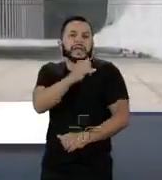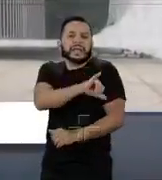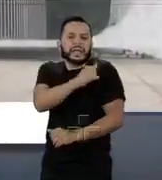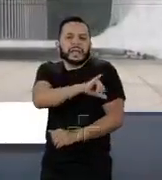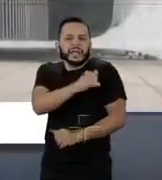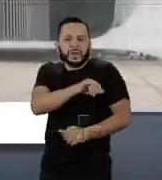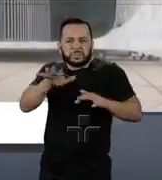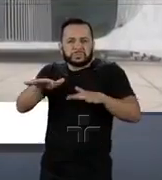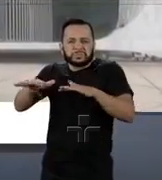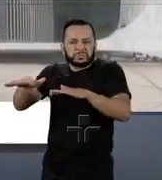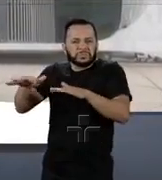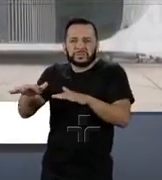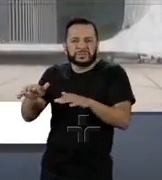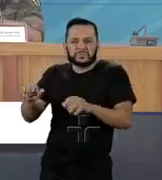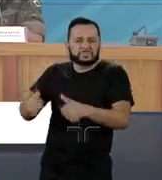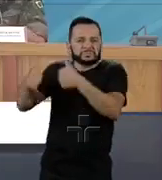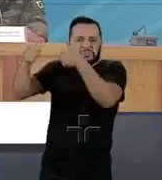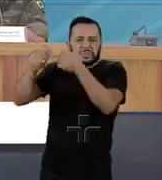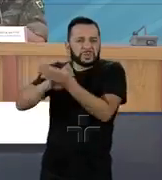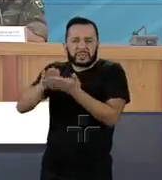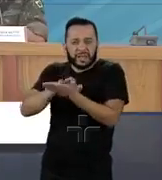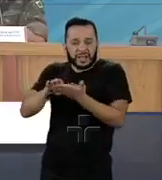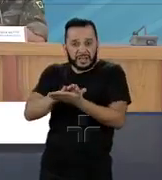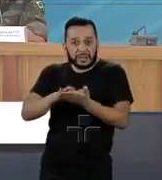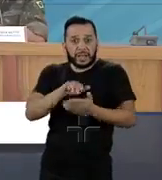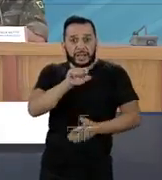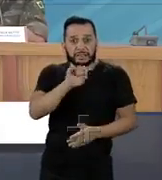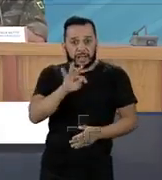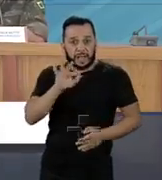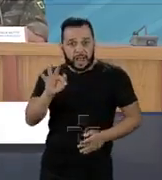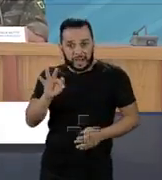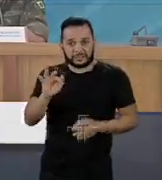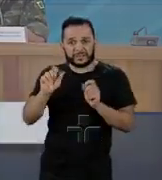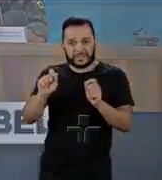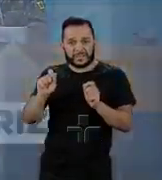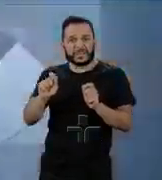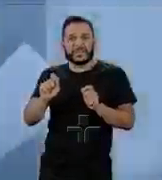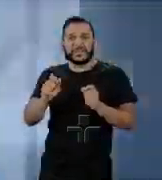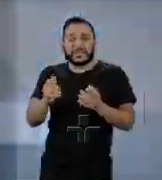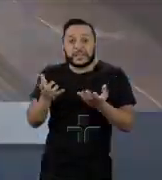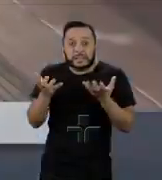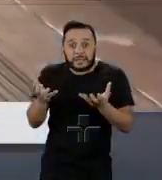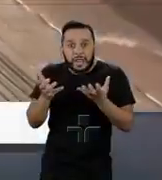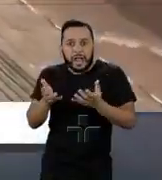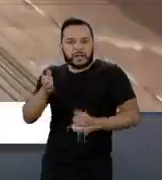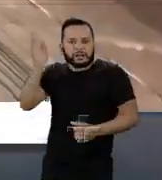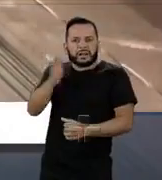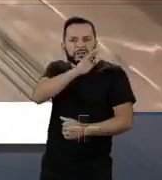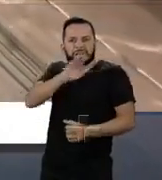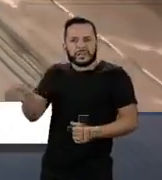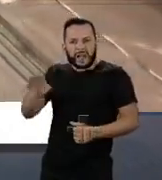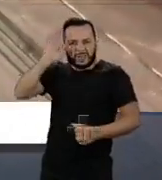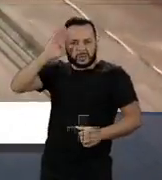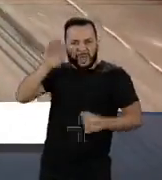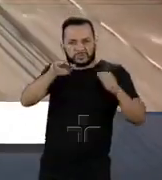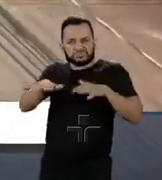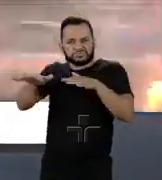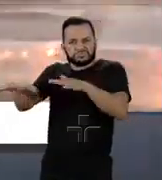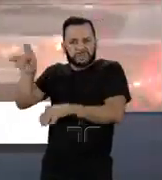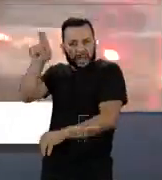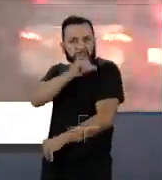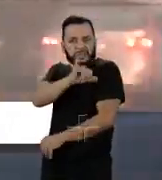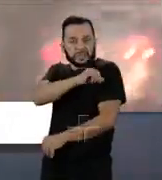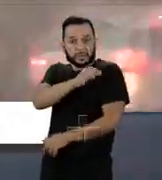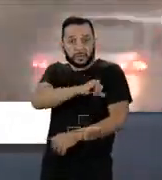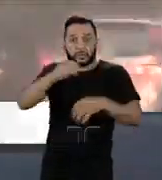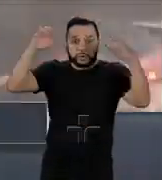do STF vai analisar a ação que pede a revogação do decreto da intervenção federal. Temporal em Belo Horizonte arrasta carros